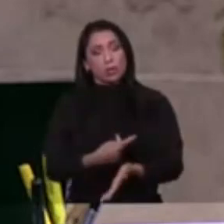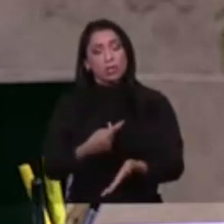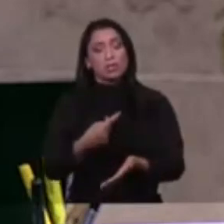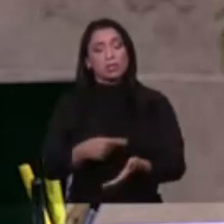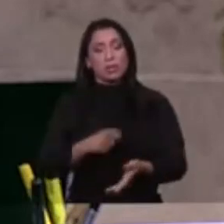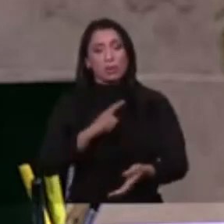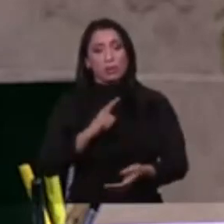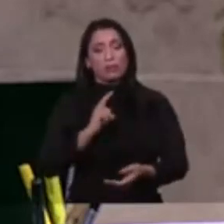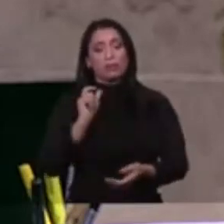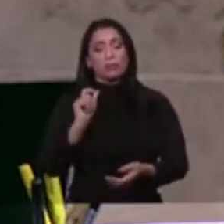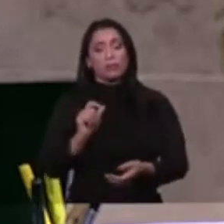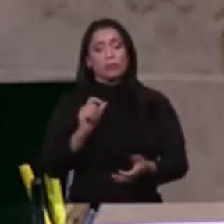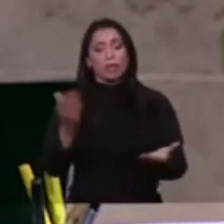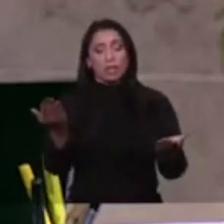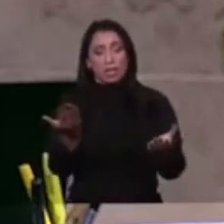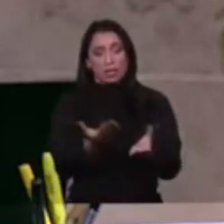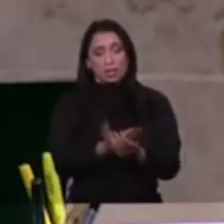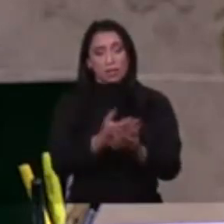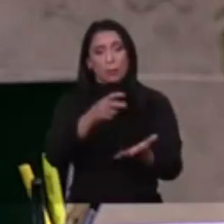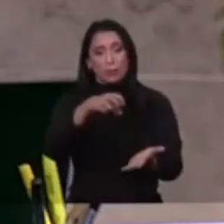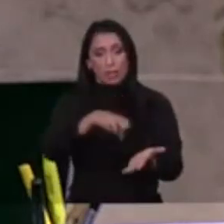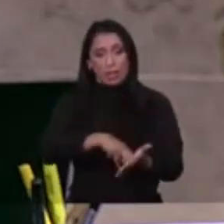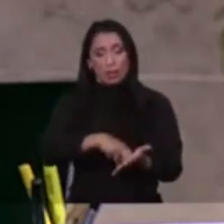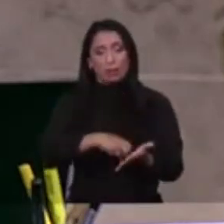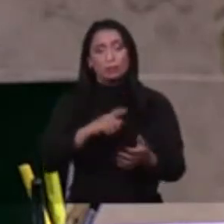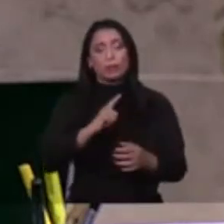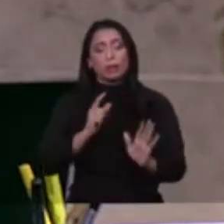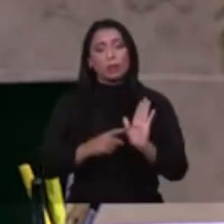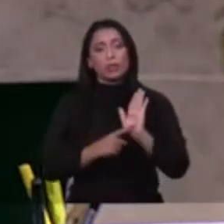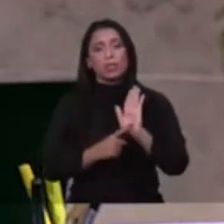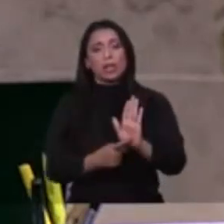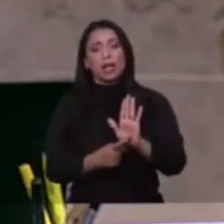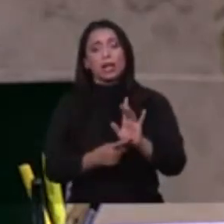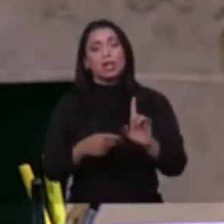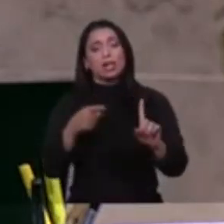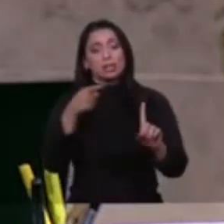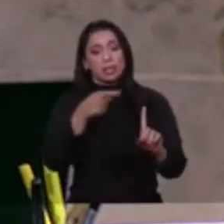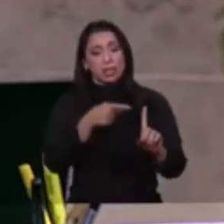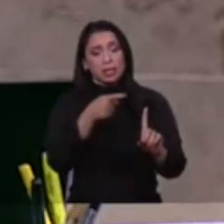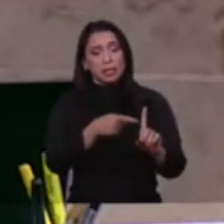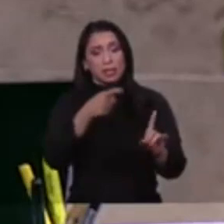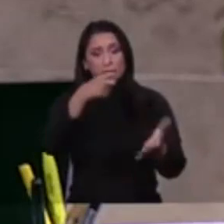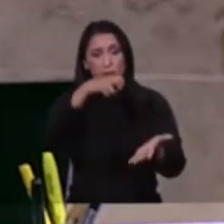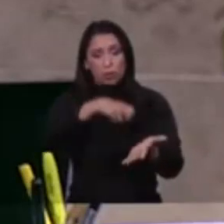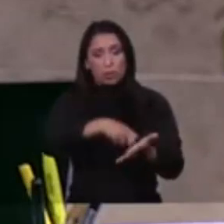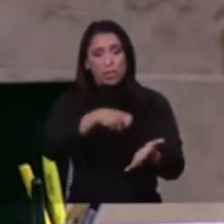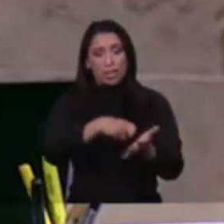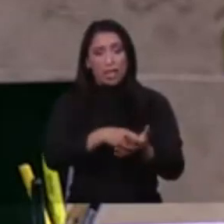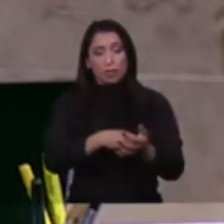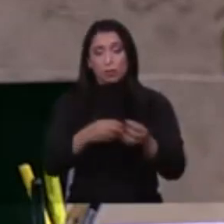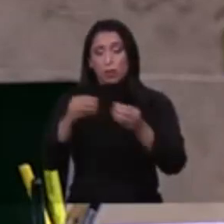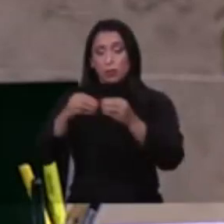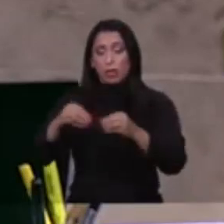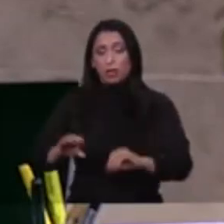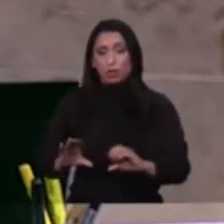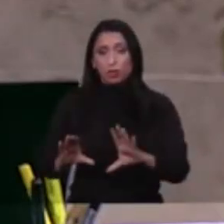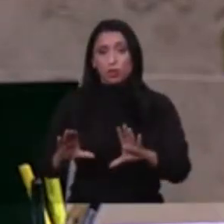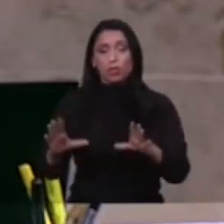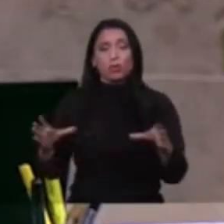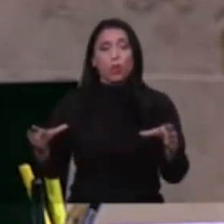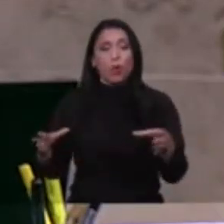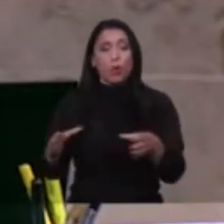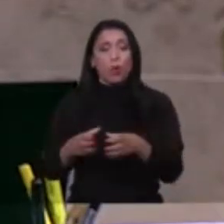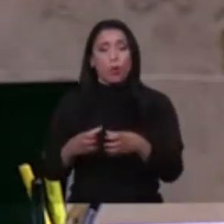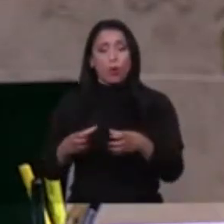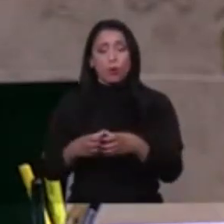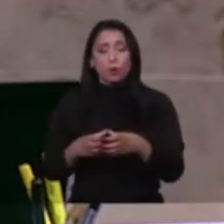circunstâncias que rodeiam o caso concreto, para postular a condenação pelo dano moral coletivo nos autos